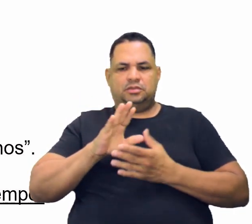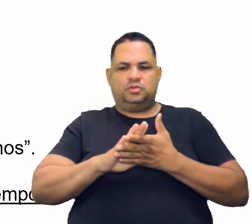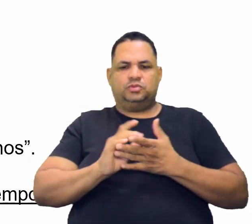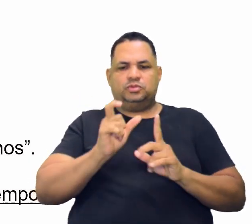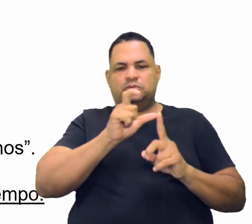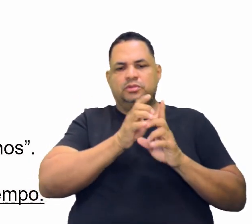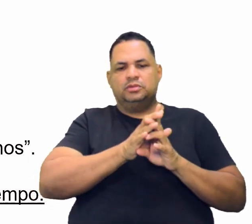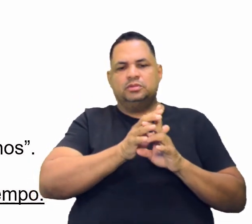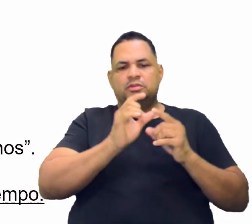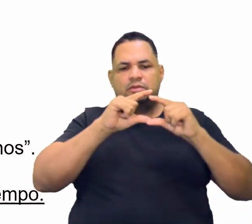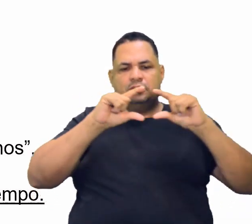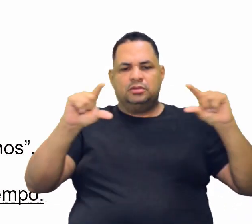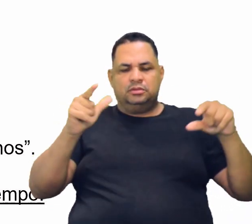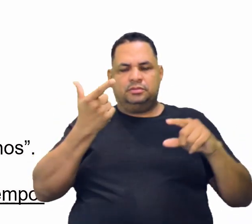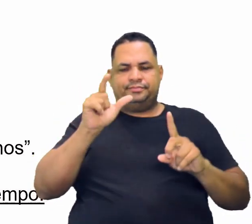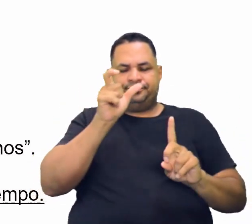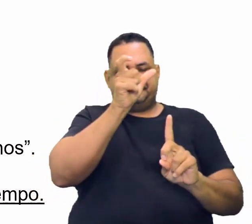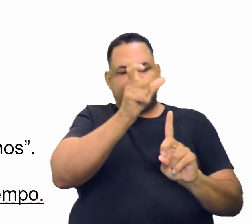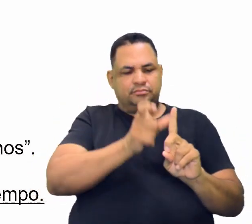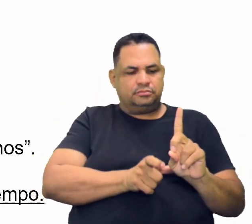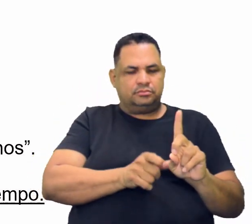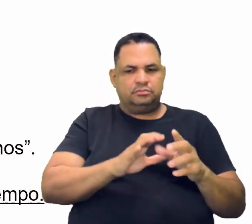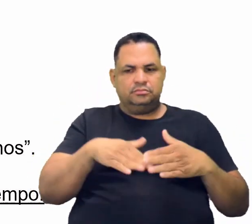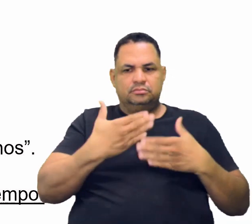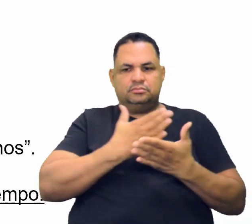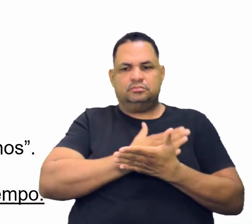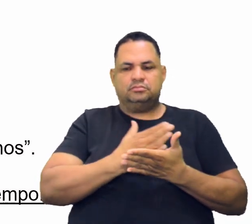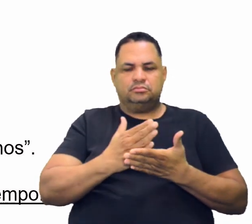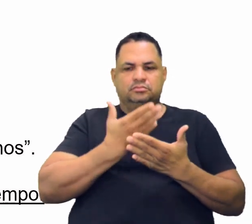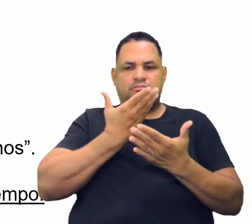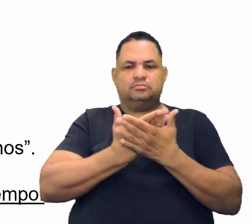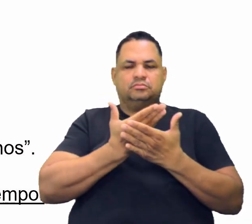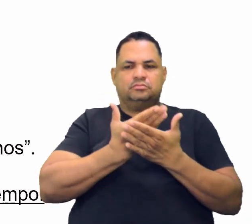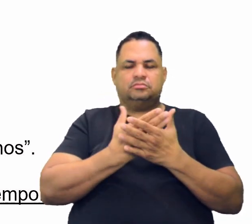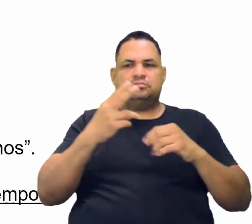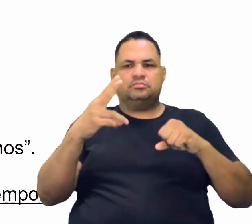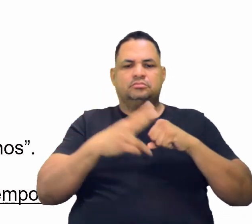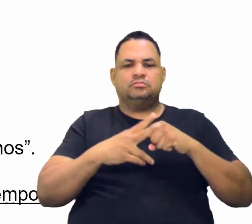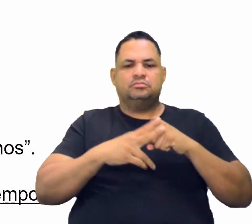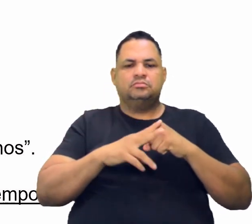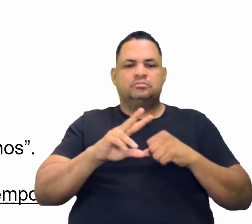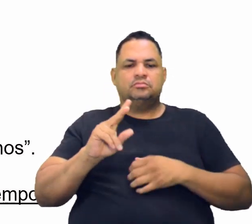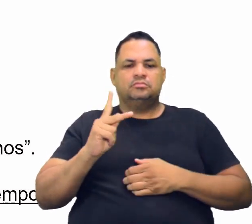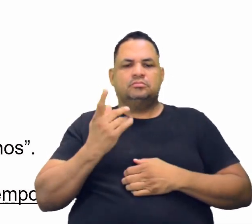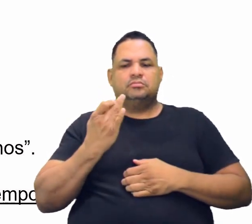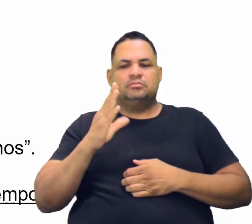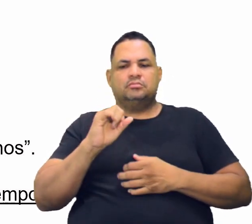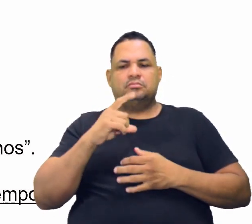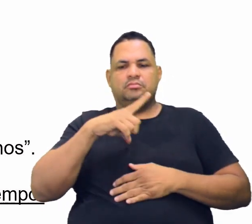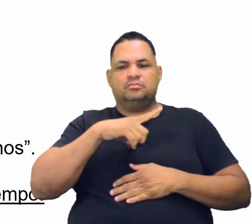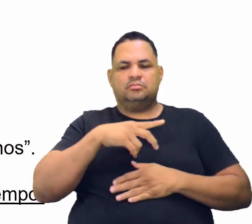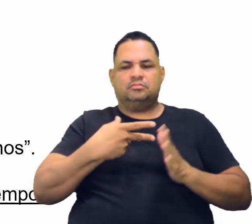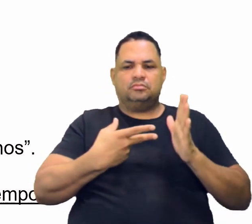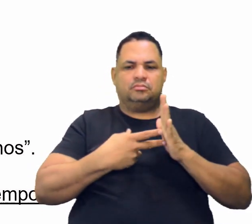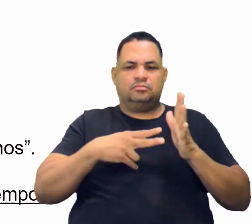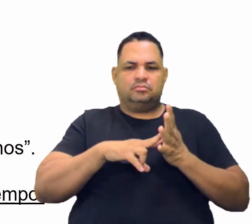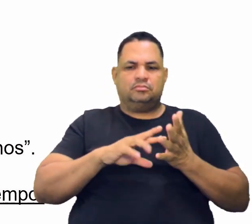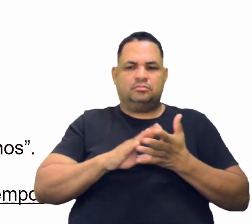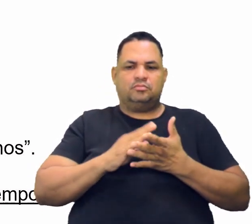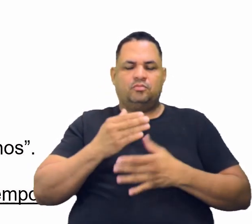oração sem sujeito? Quando a gente começa até a estudar o verbo haver, no sentido de existir,